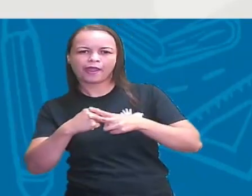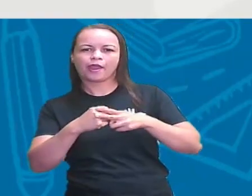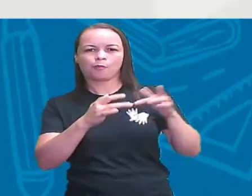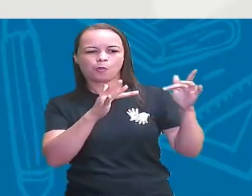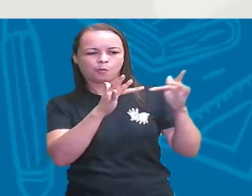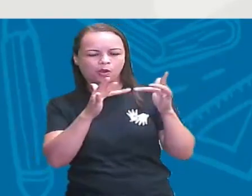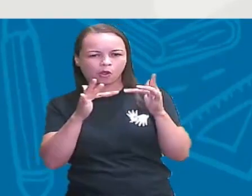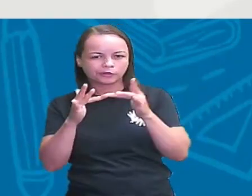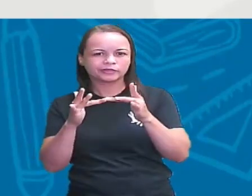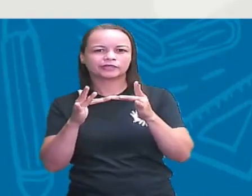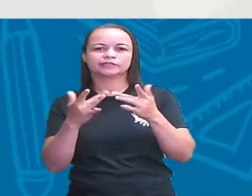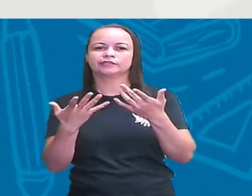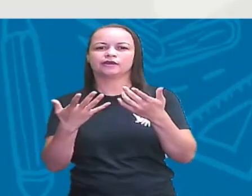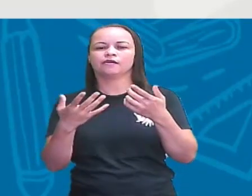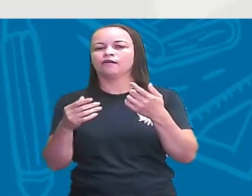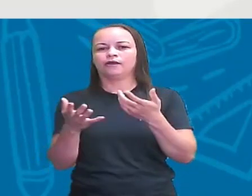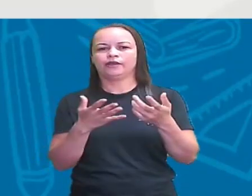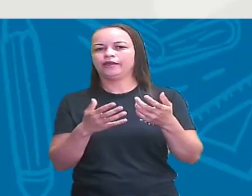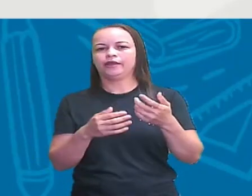de concordância nominal,